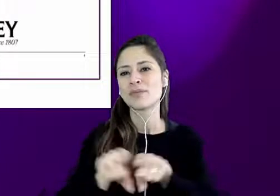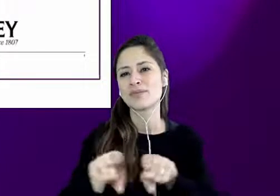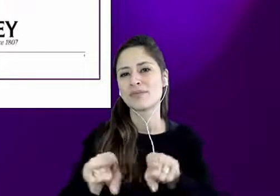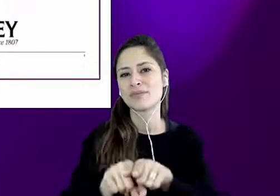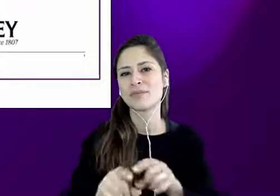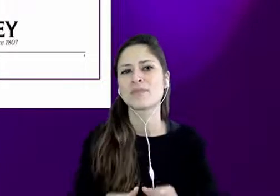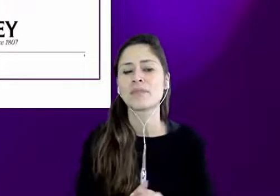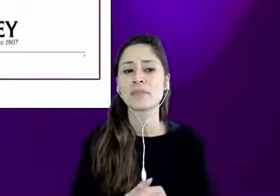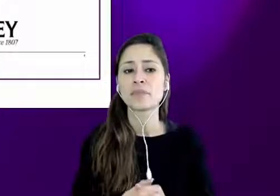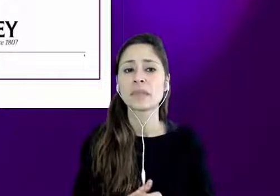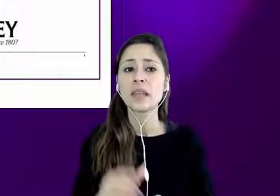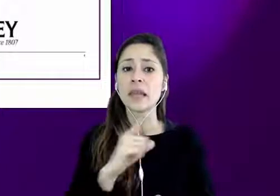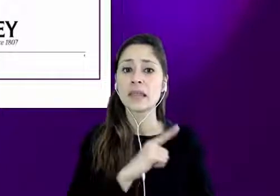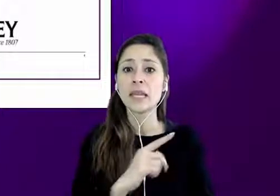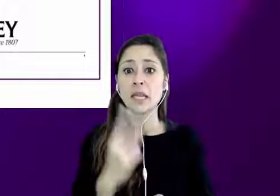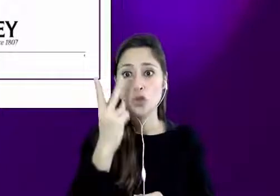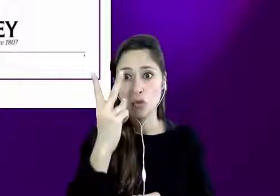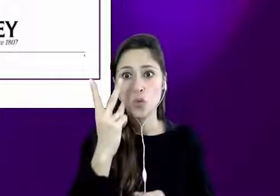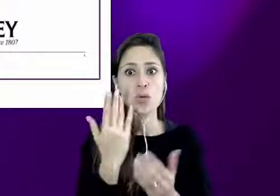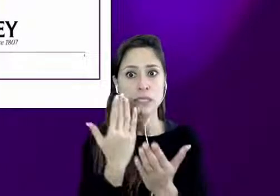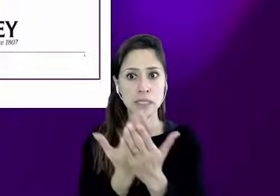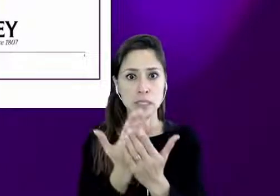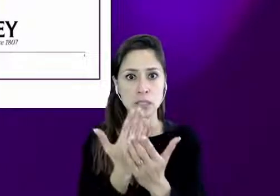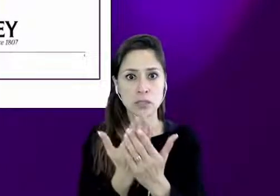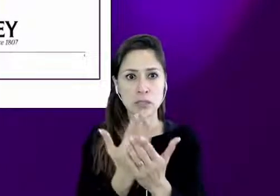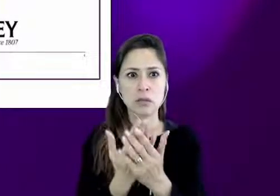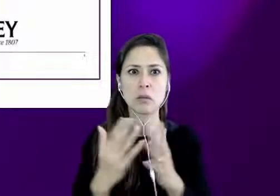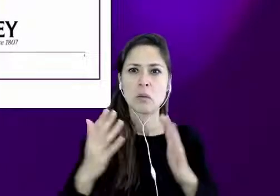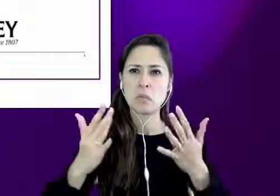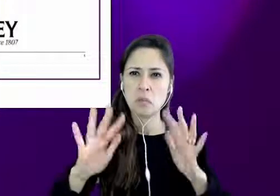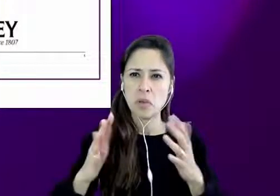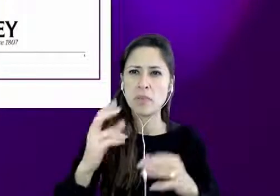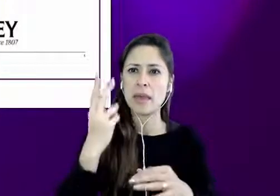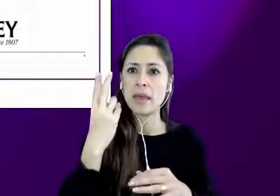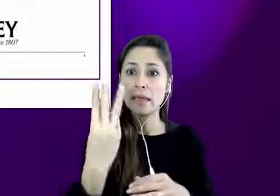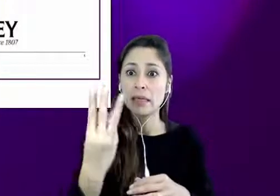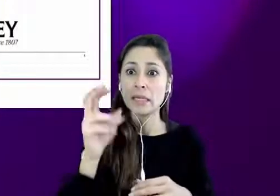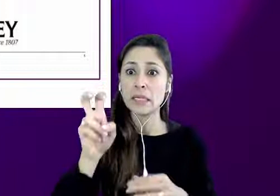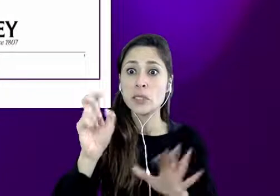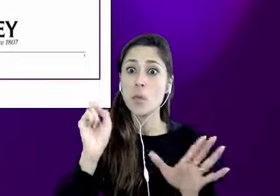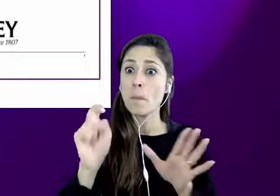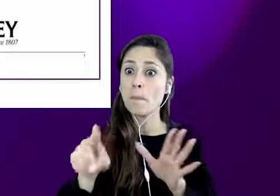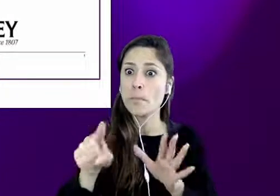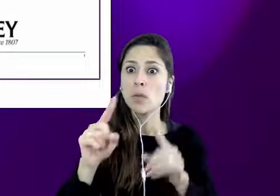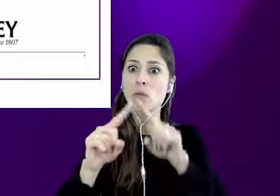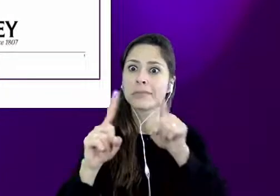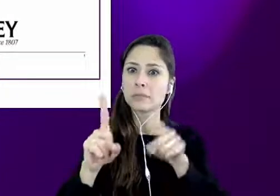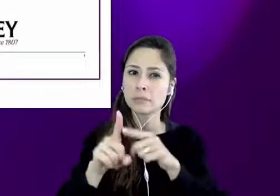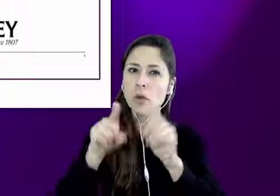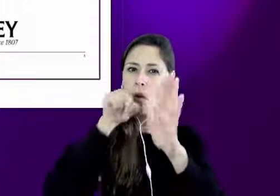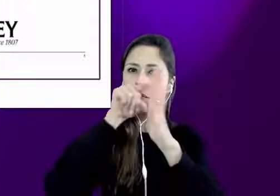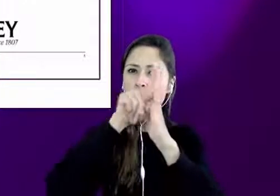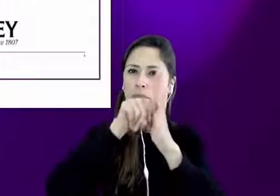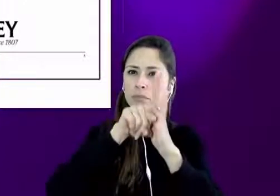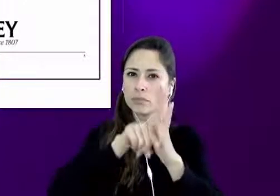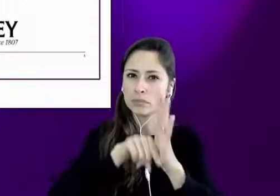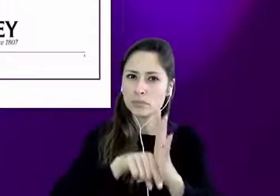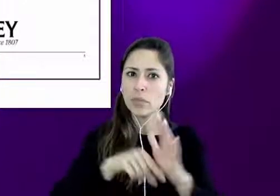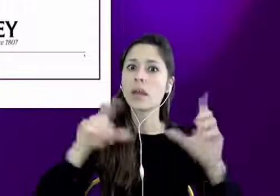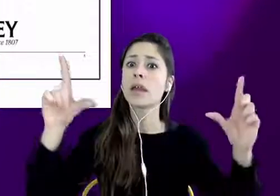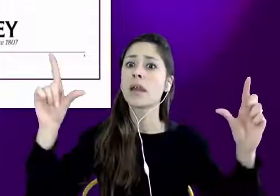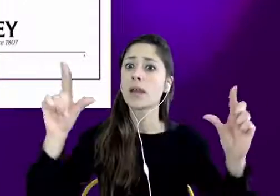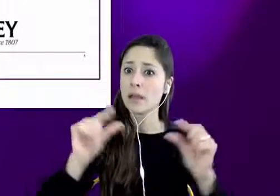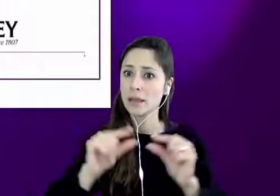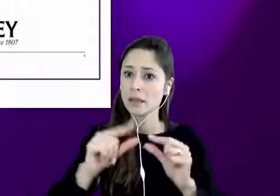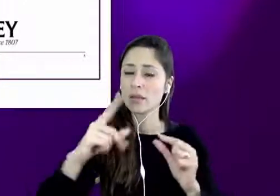meta-análises, uma envolvendo aí cerca de mais de 37 mil mulheres, onde se mostrou uma redução,